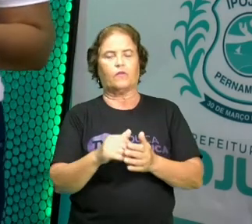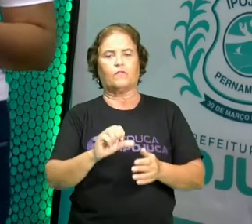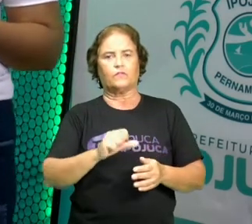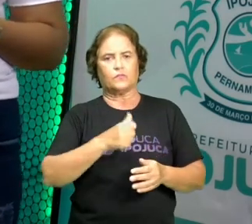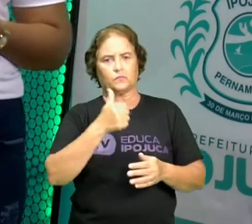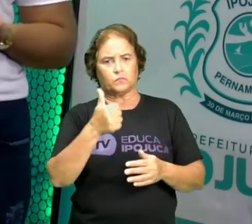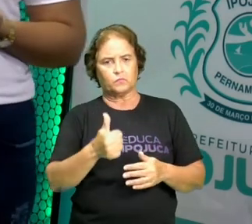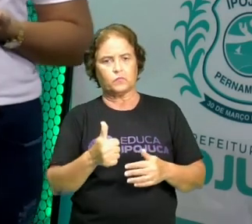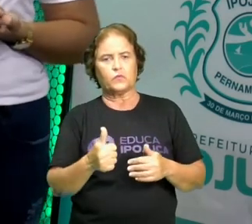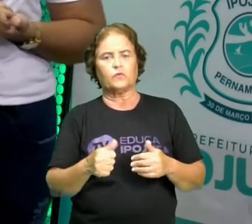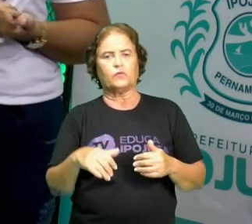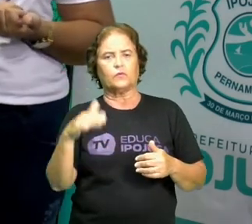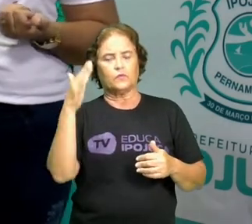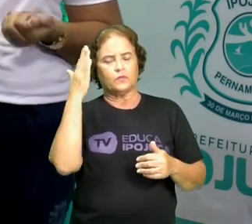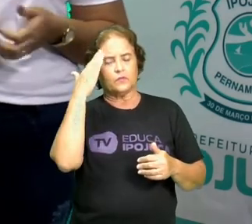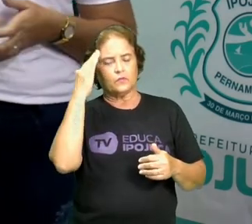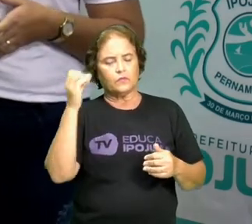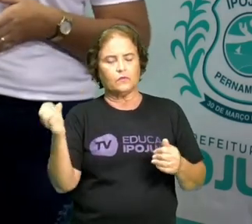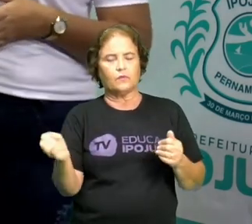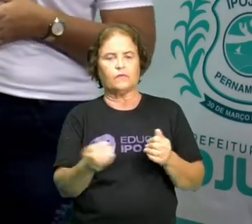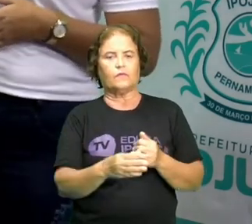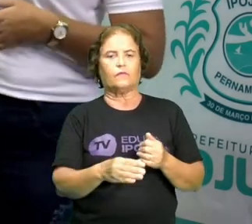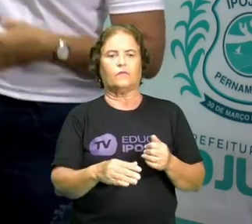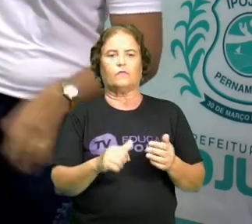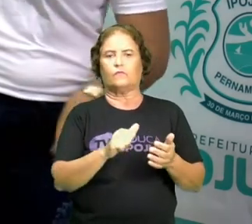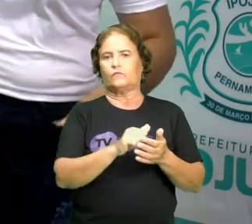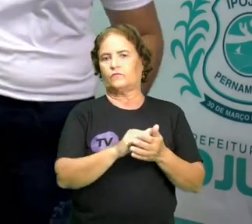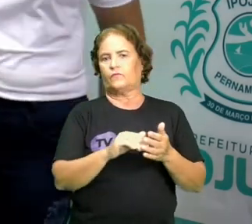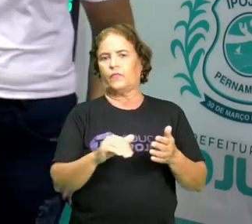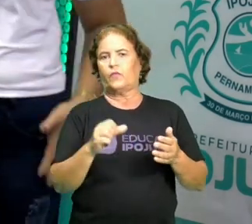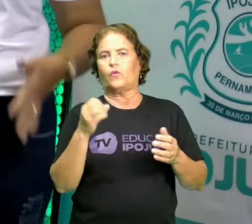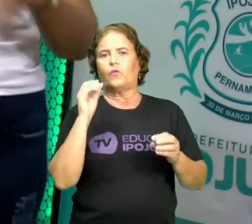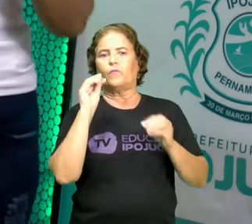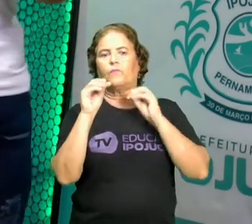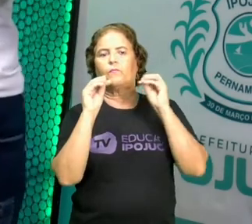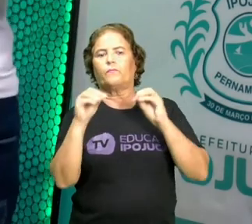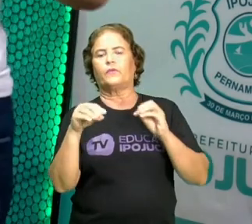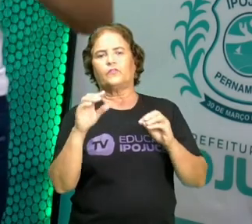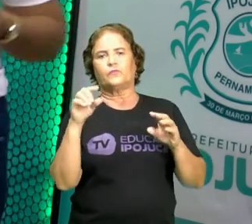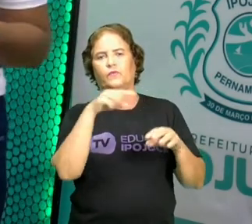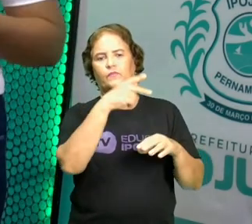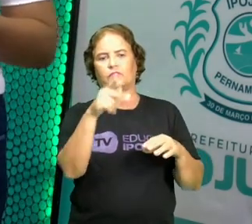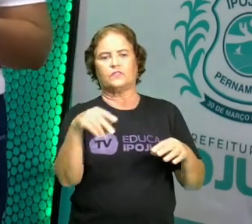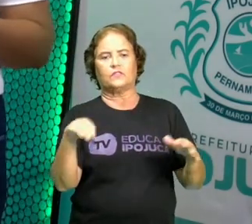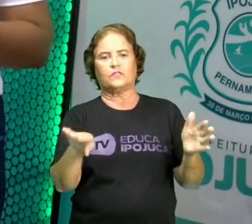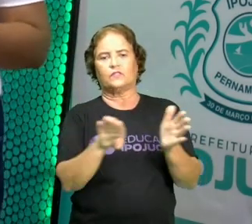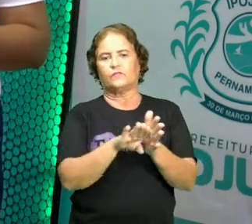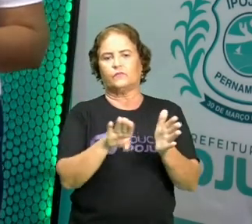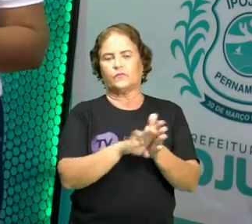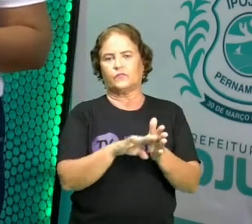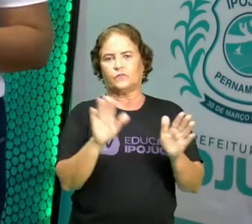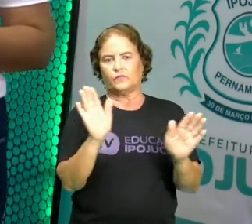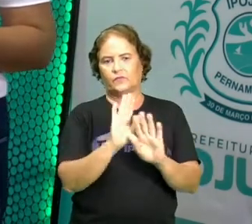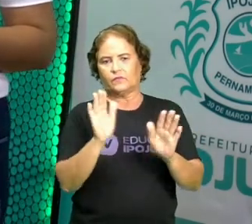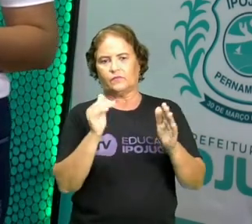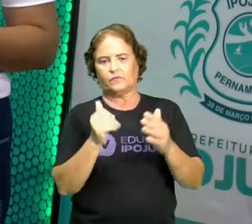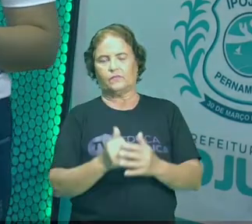vocês entender o novo assunto, tá certo? Um beijo grande para vocês e até a próxima aula, se Deus quiser.